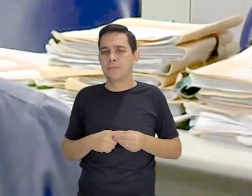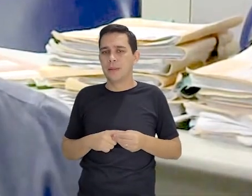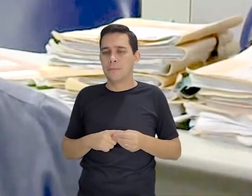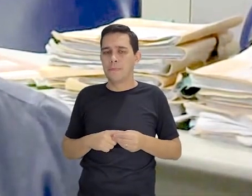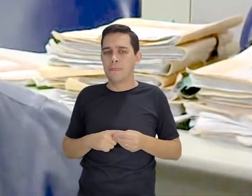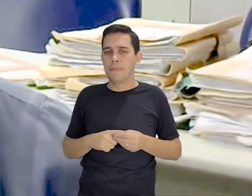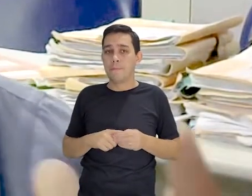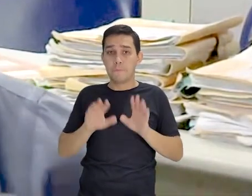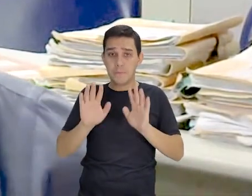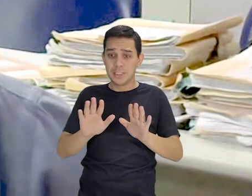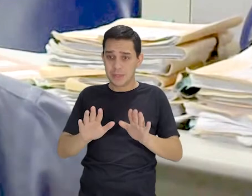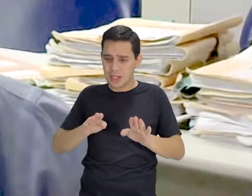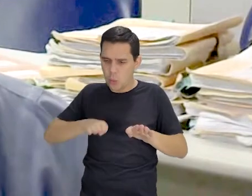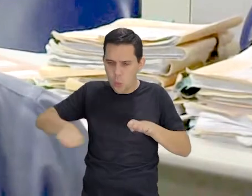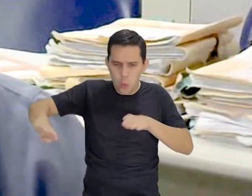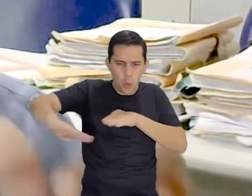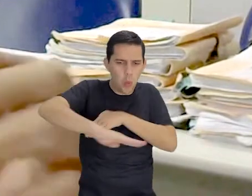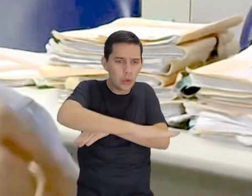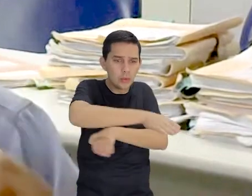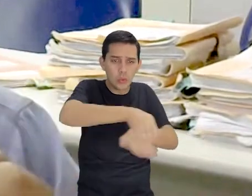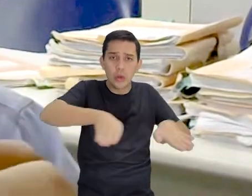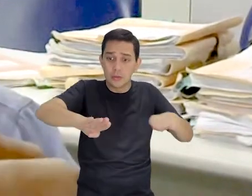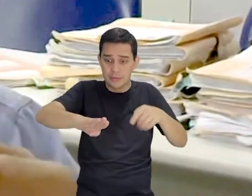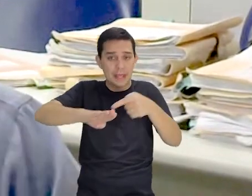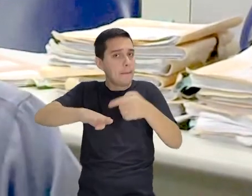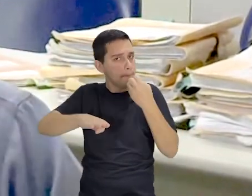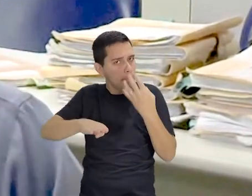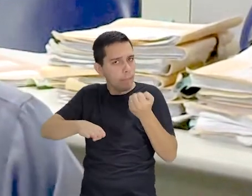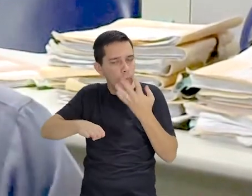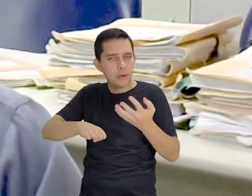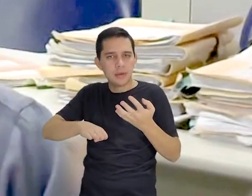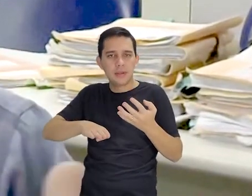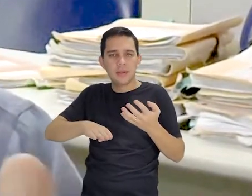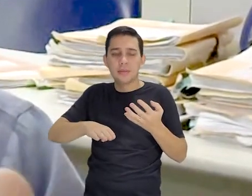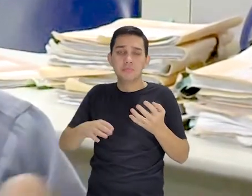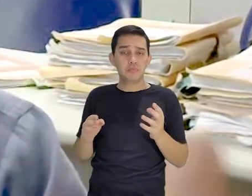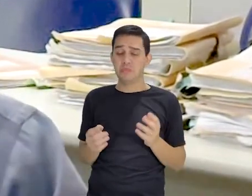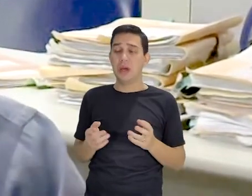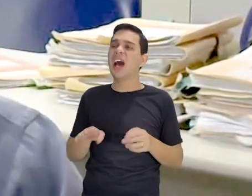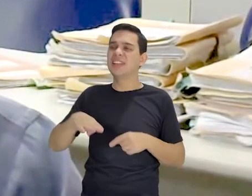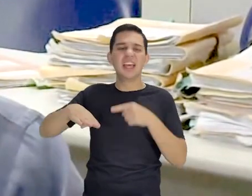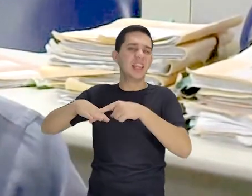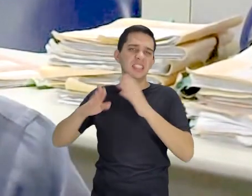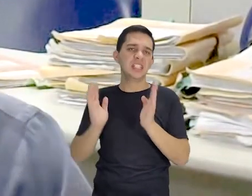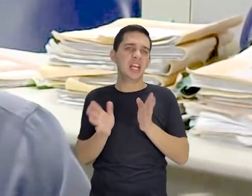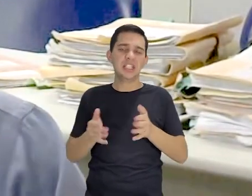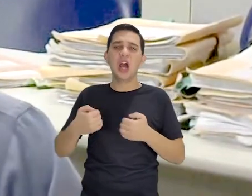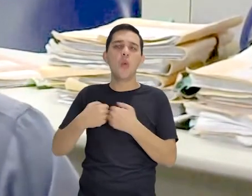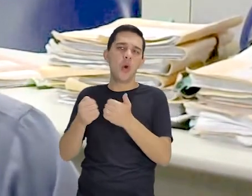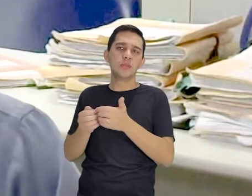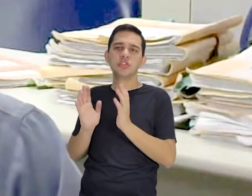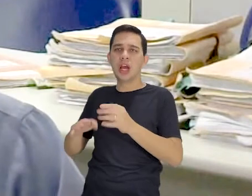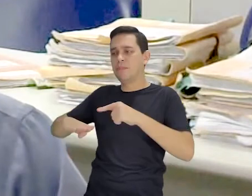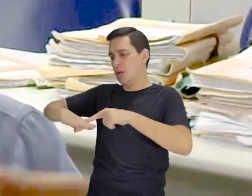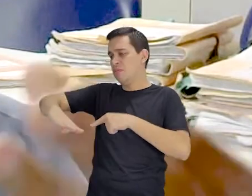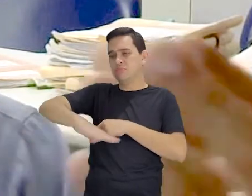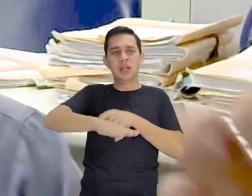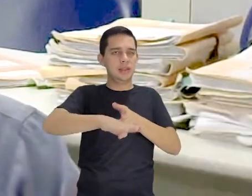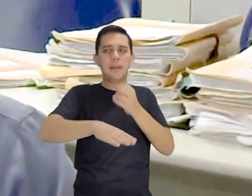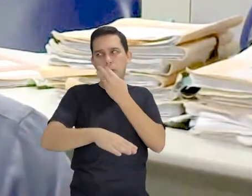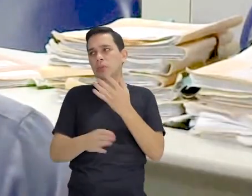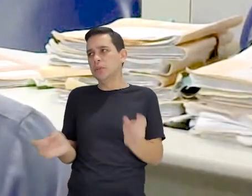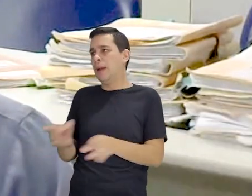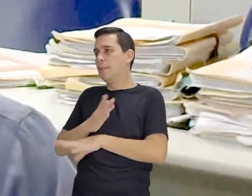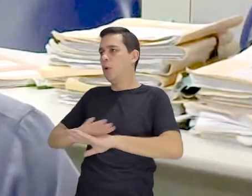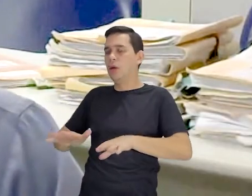seja eficiente, não basta que tenhamos apenas o transporte em si, os veículos. É necessária toda